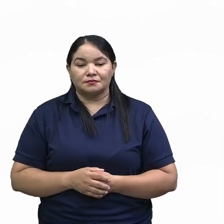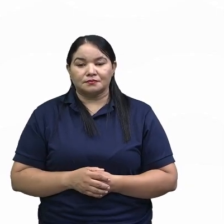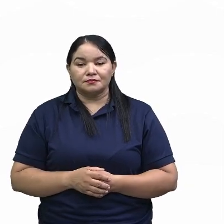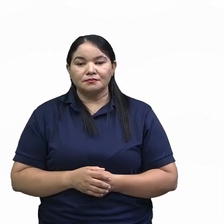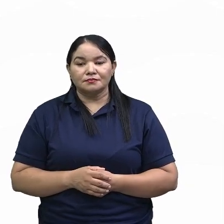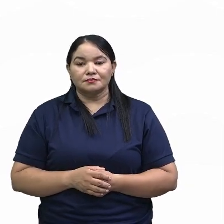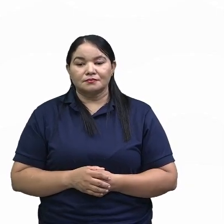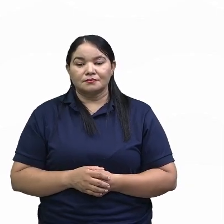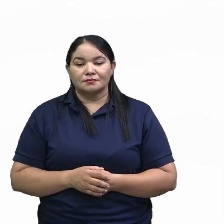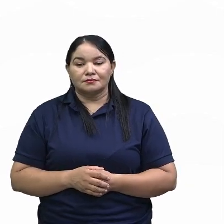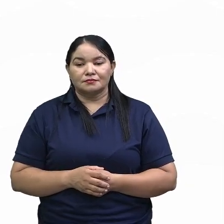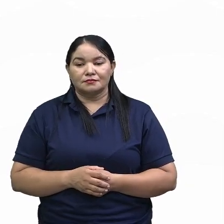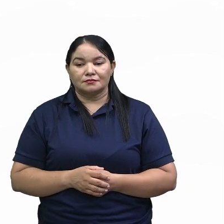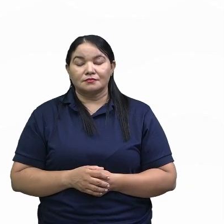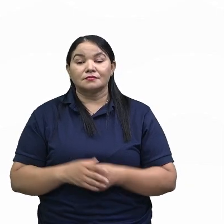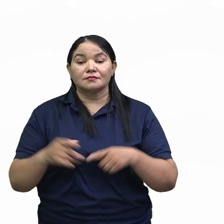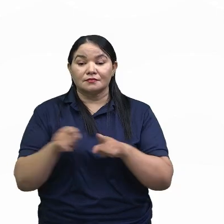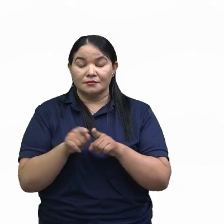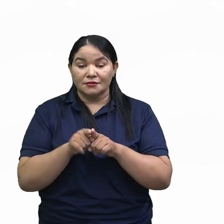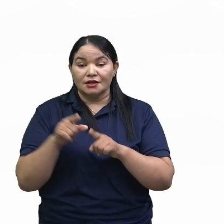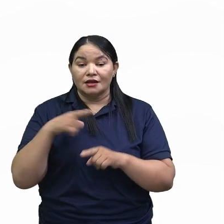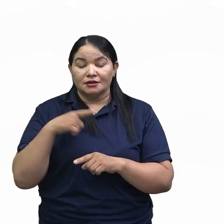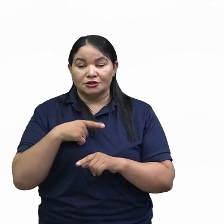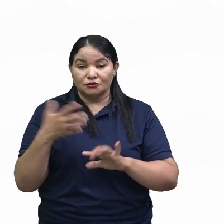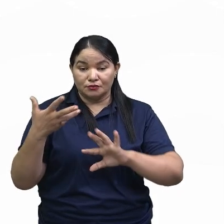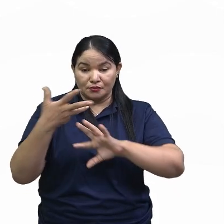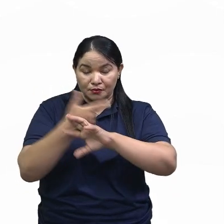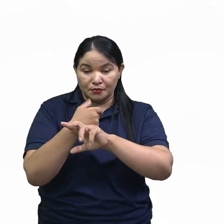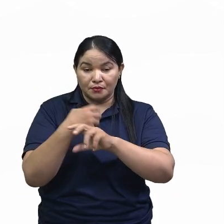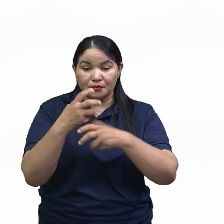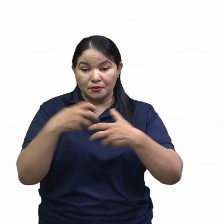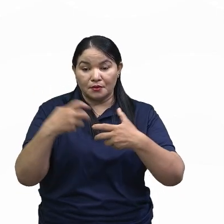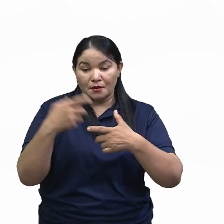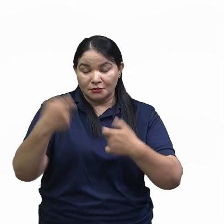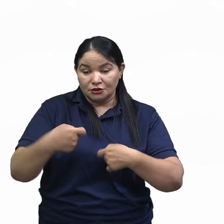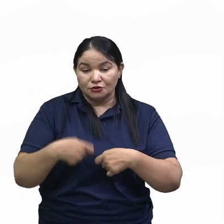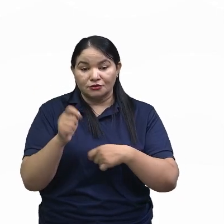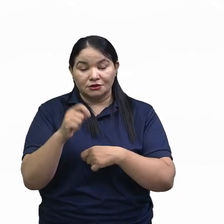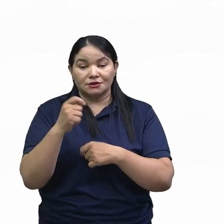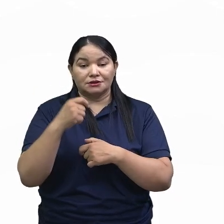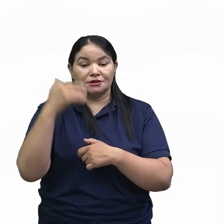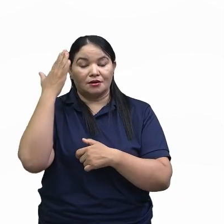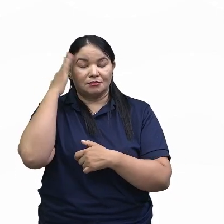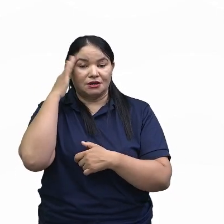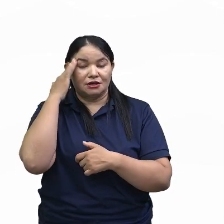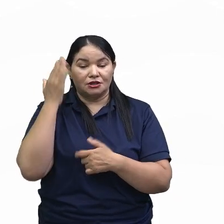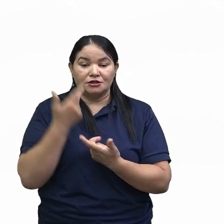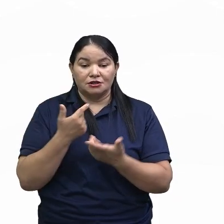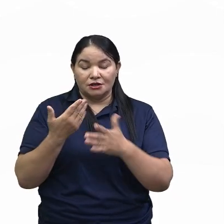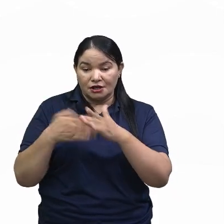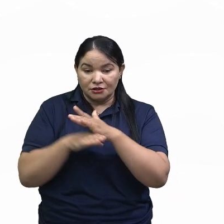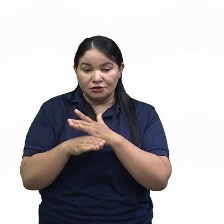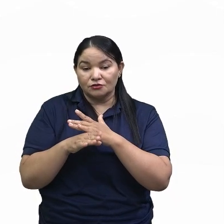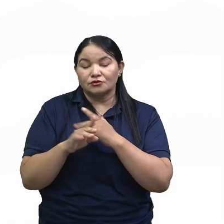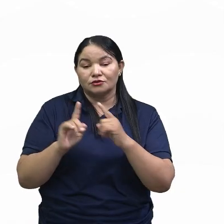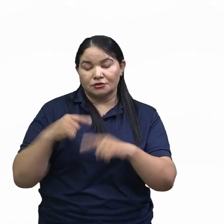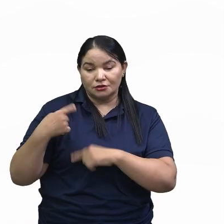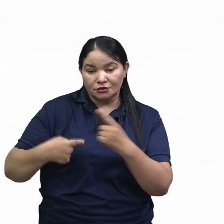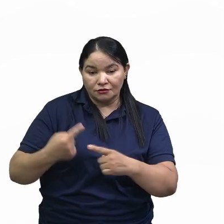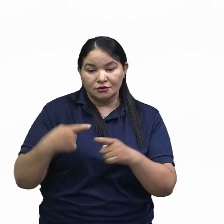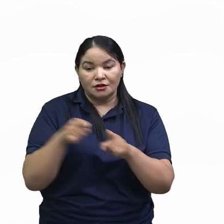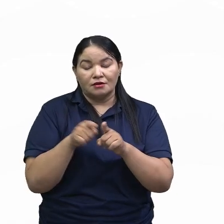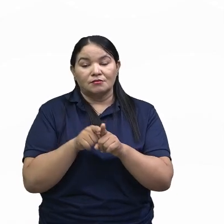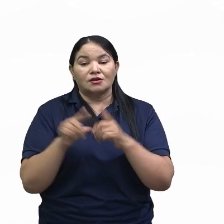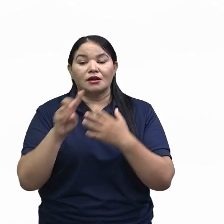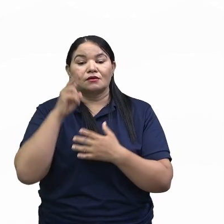A interculturalidade ela exige a valorização dos saberes tradicionais e o reconhecimento das